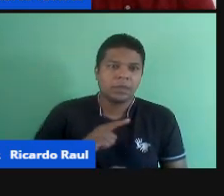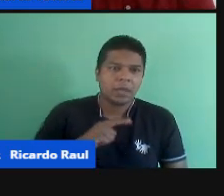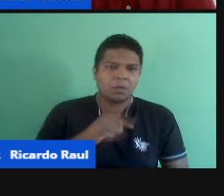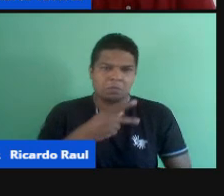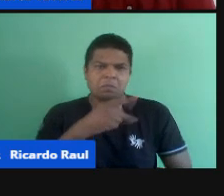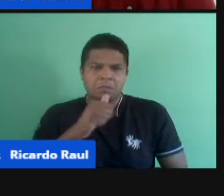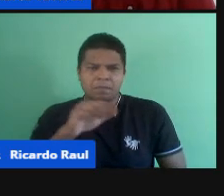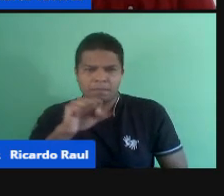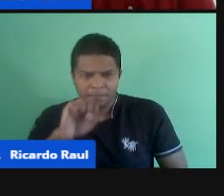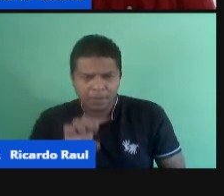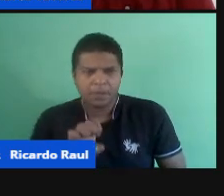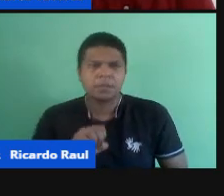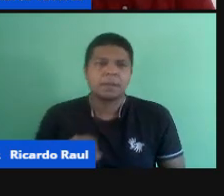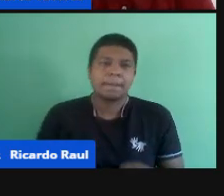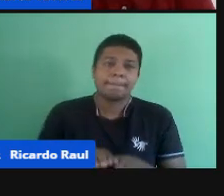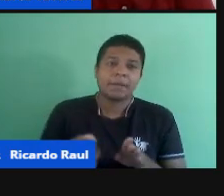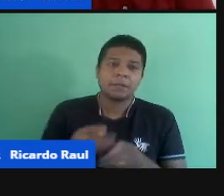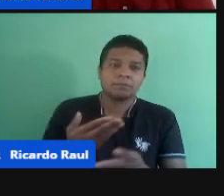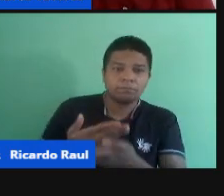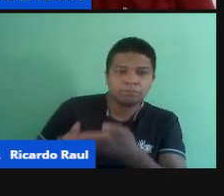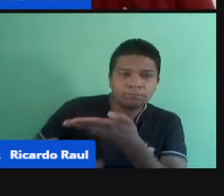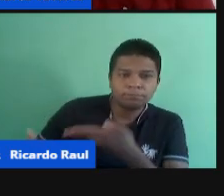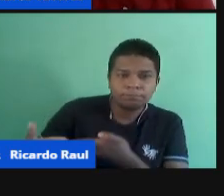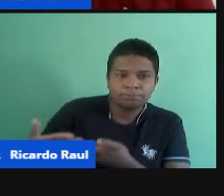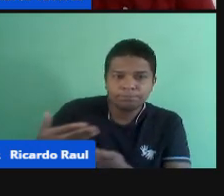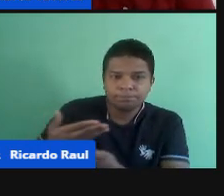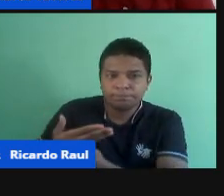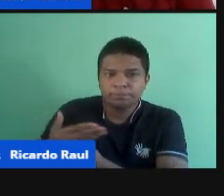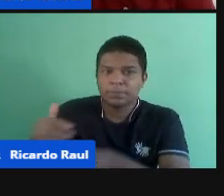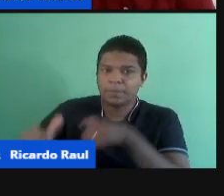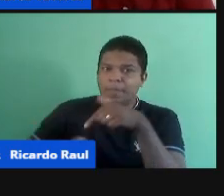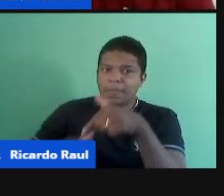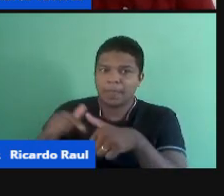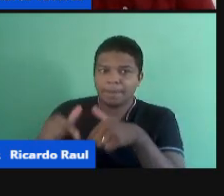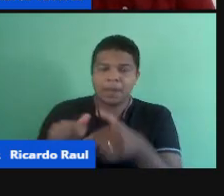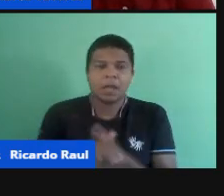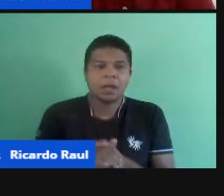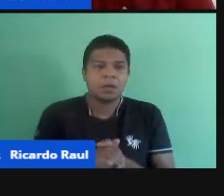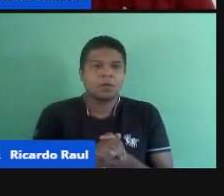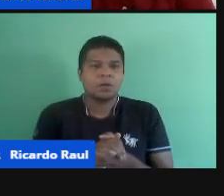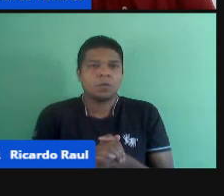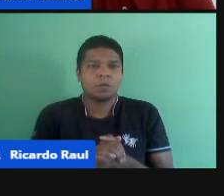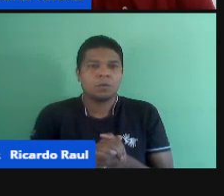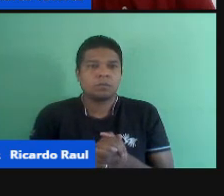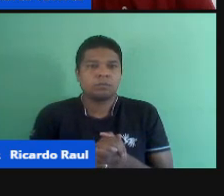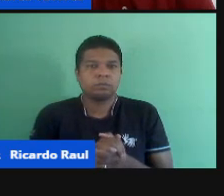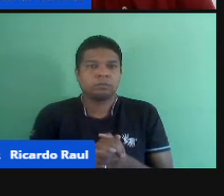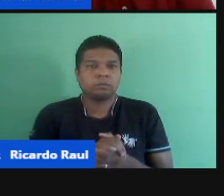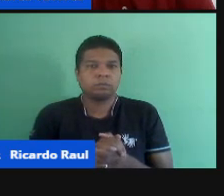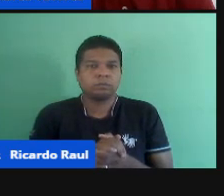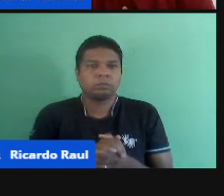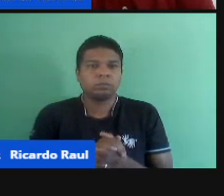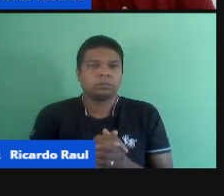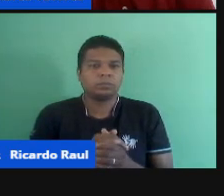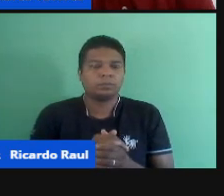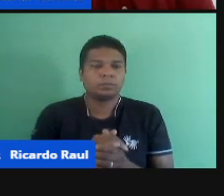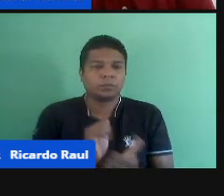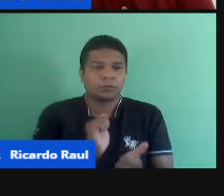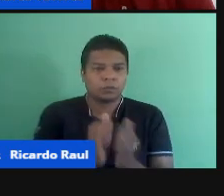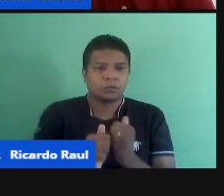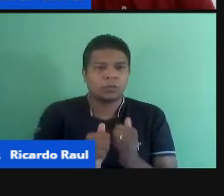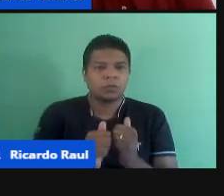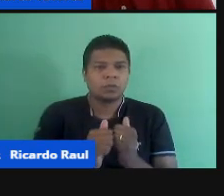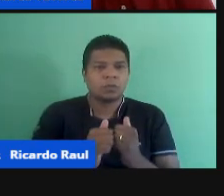que isso, hoje existe uma relação de trabalho. O jogador ele tem um contrato de mão dupla,